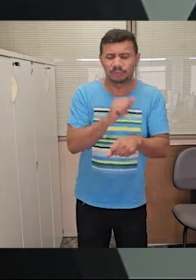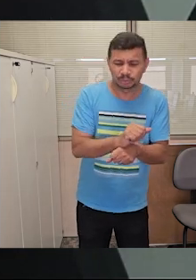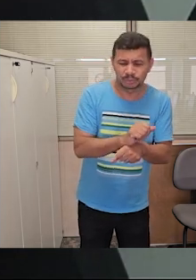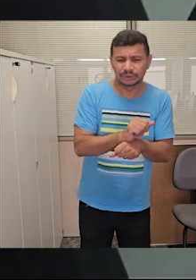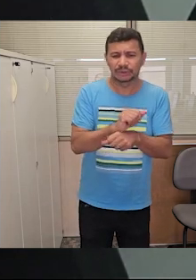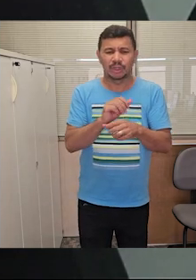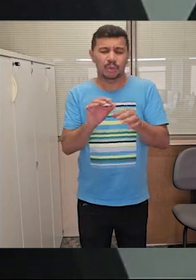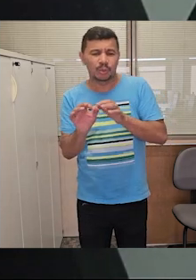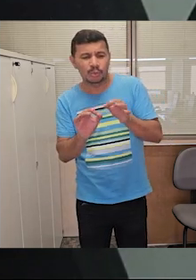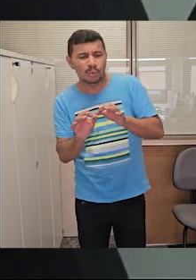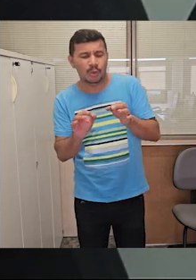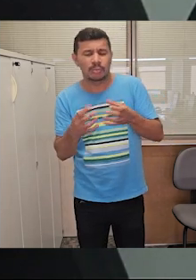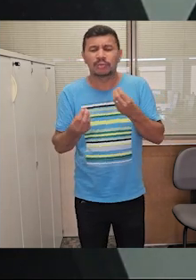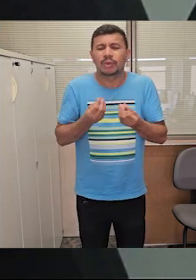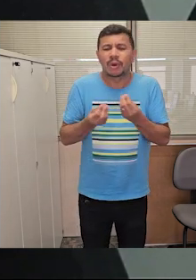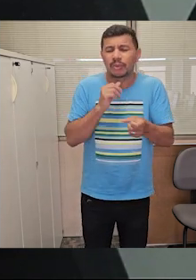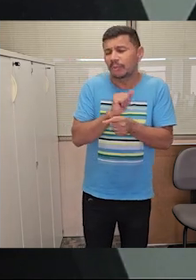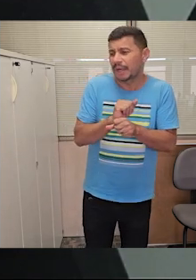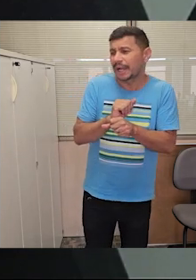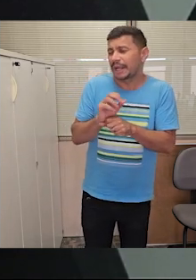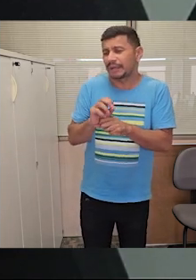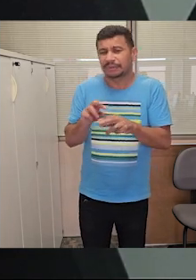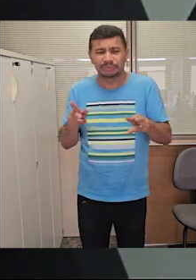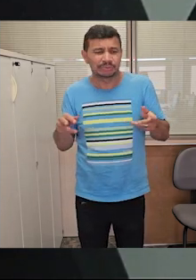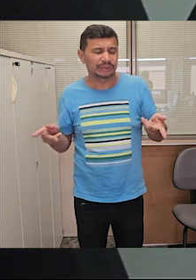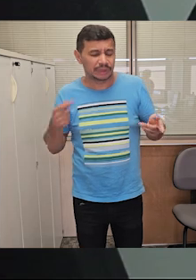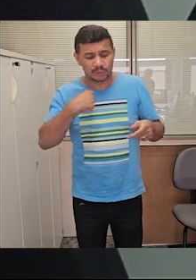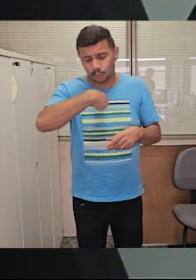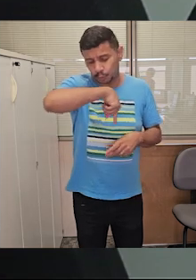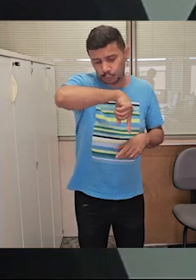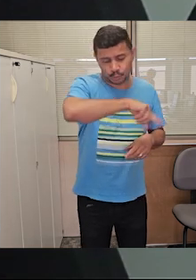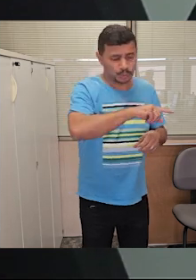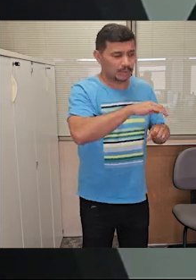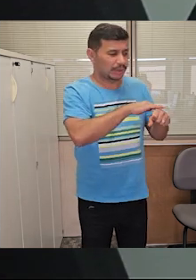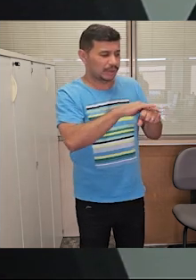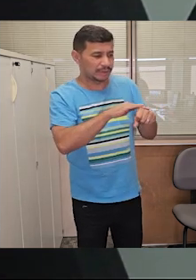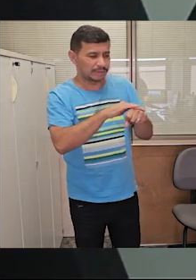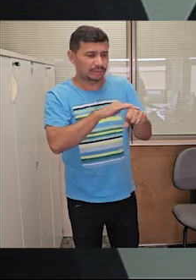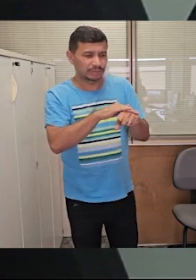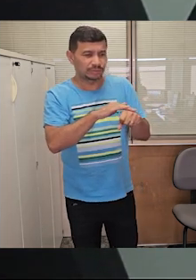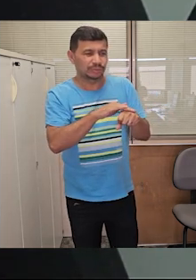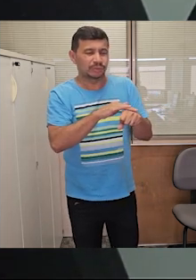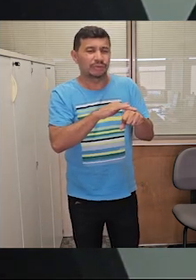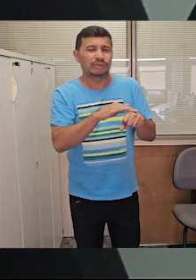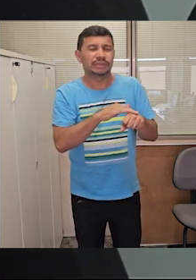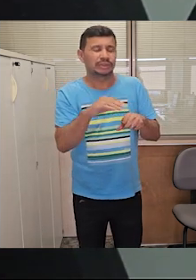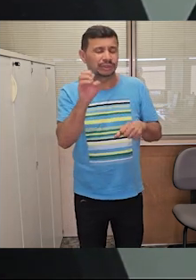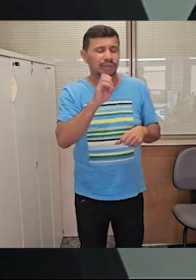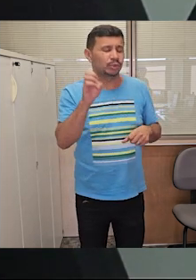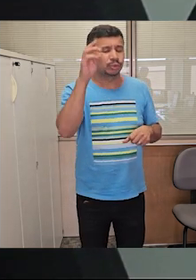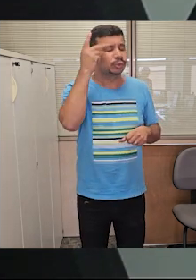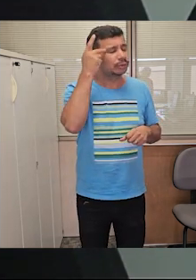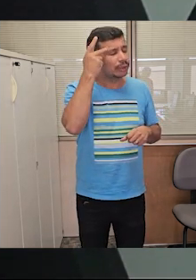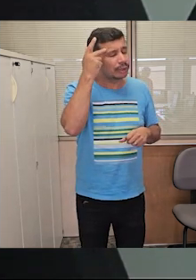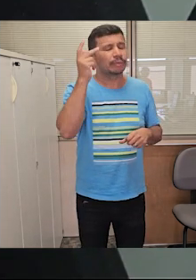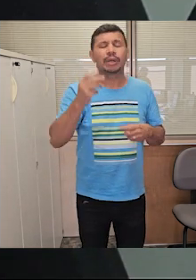seria, etc. Eu fui conversar com o Zé Dirceu, Movimento Estudantil de São Paulo, né, para